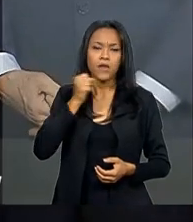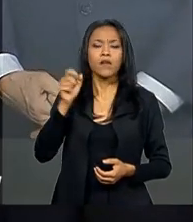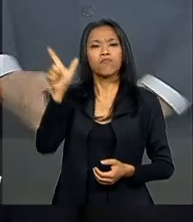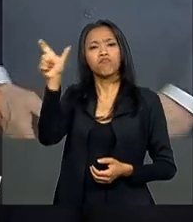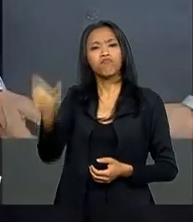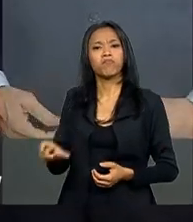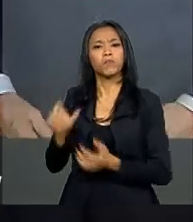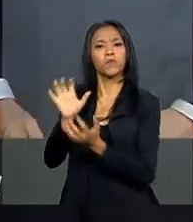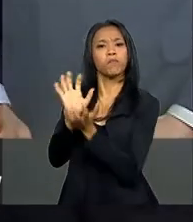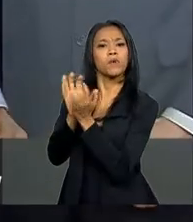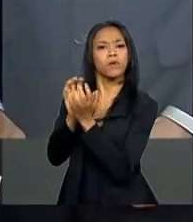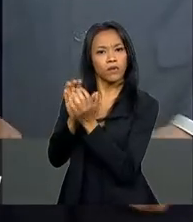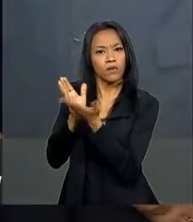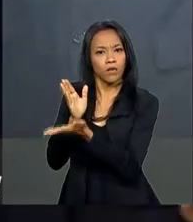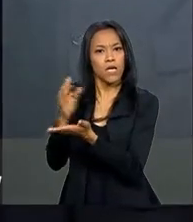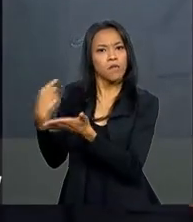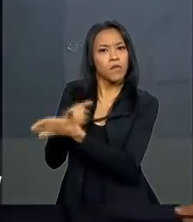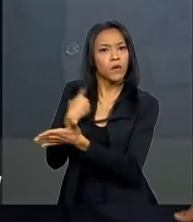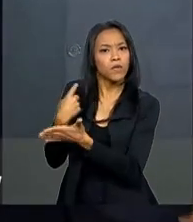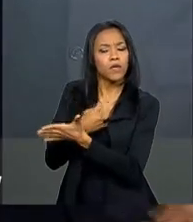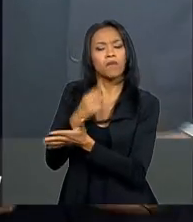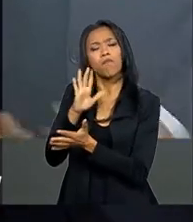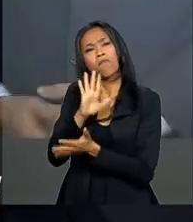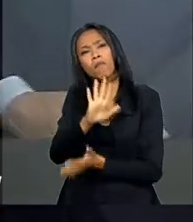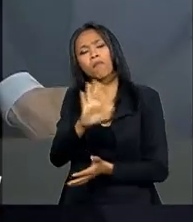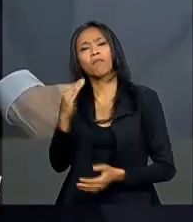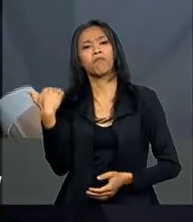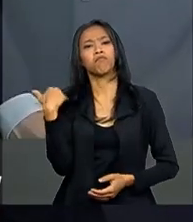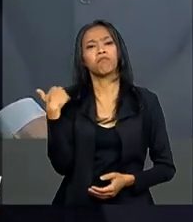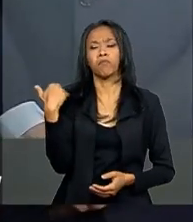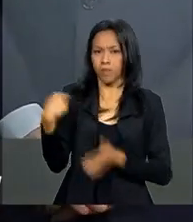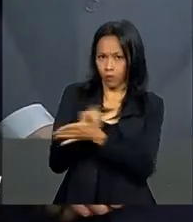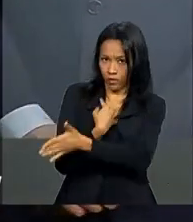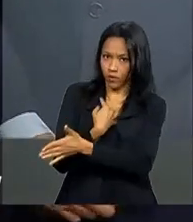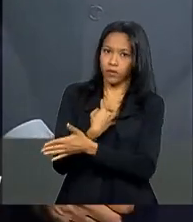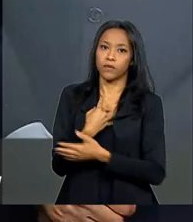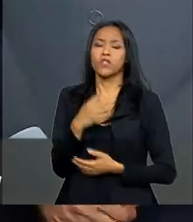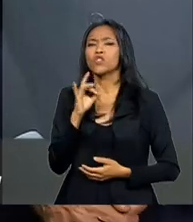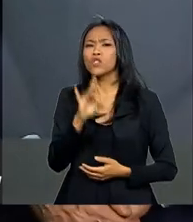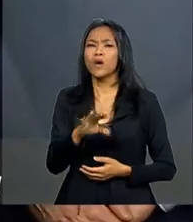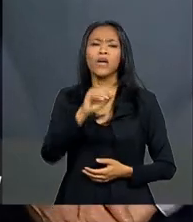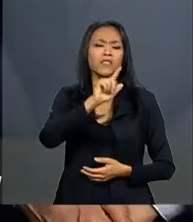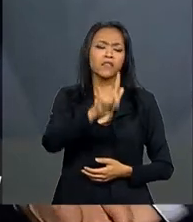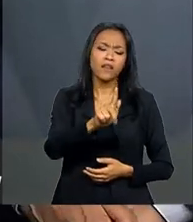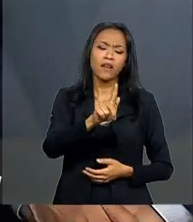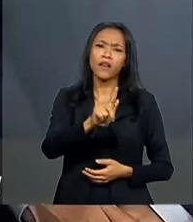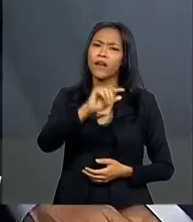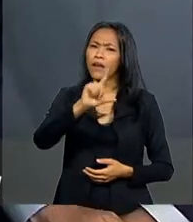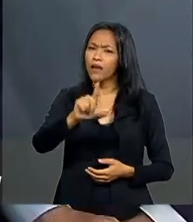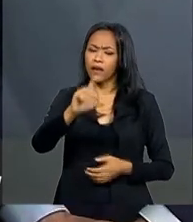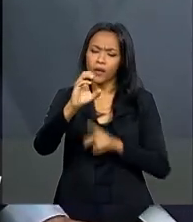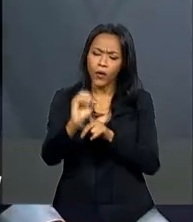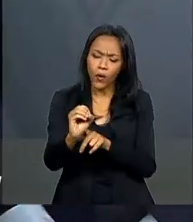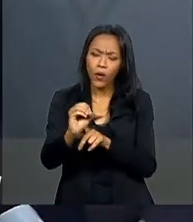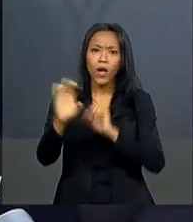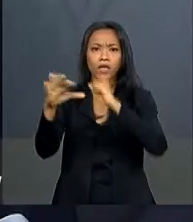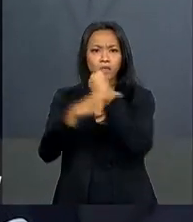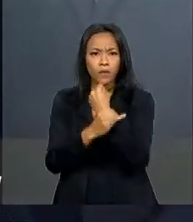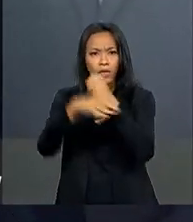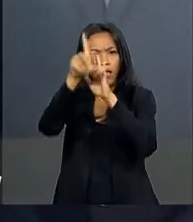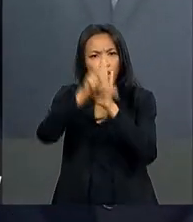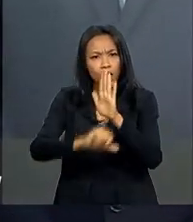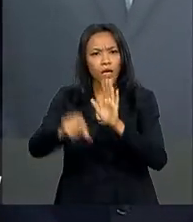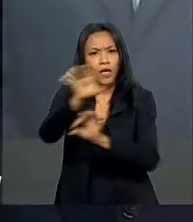Pernambuco, e quando ele me perguntou, mas olha, é só a GLO, enfim, a garantia da lei e da ordem, ou